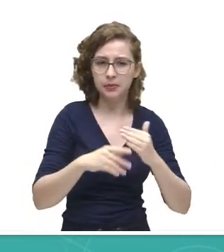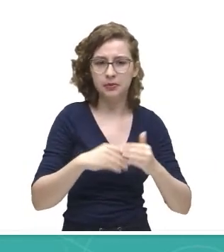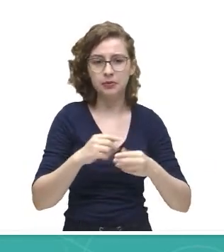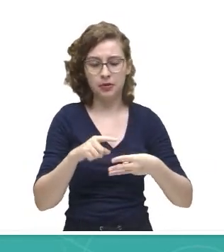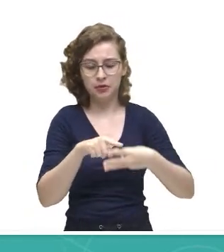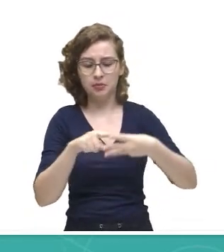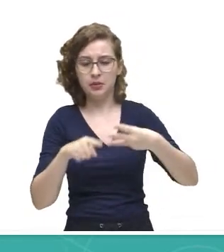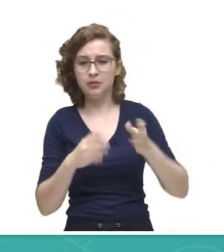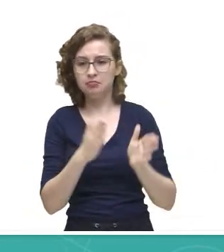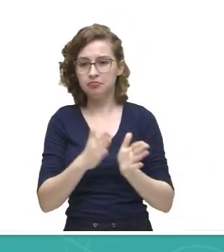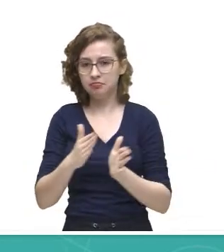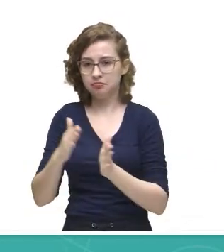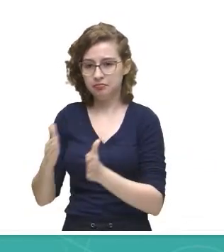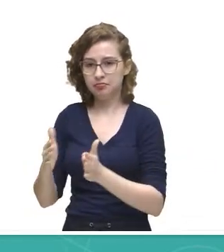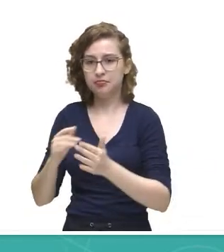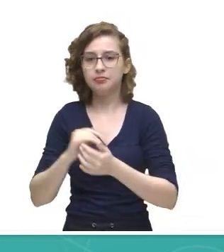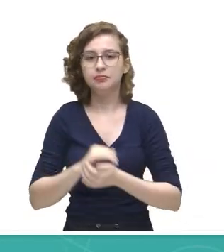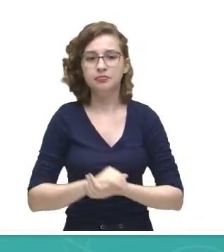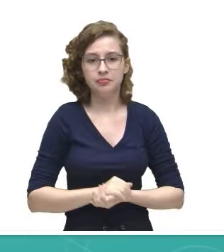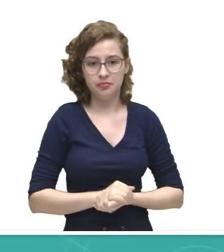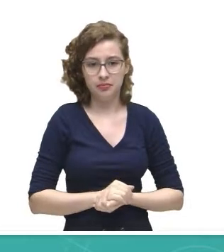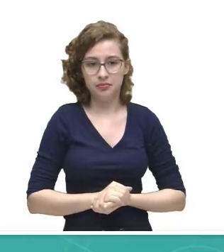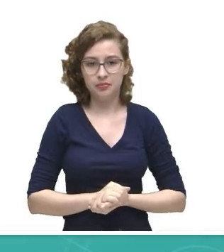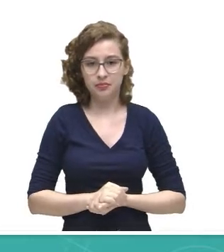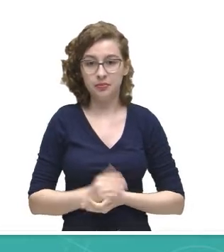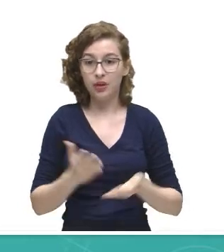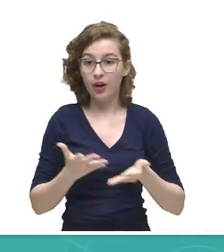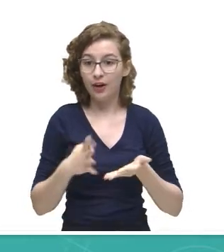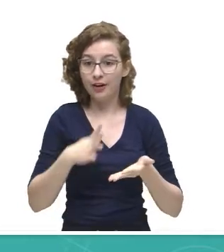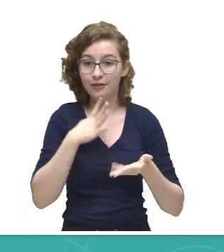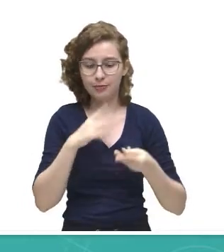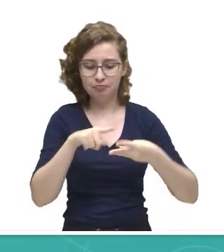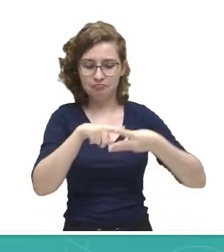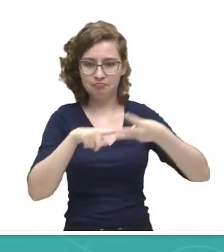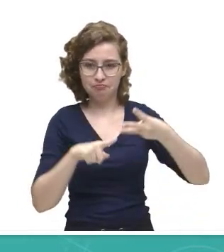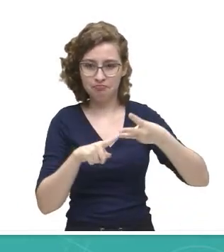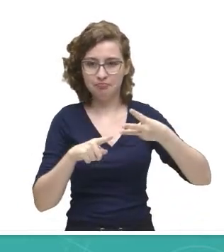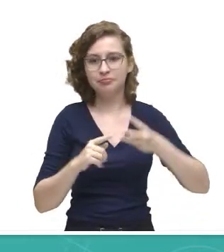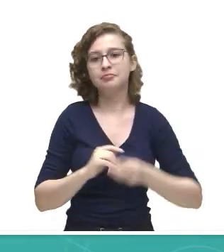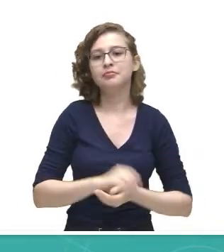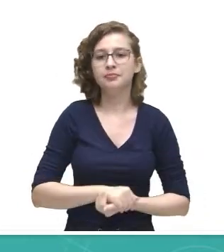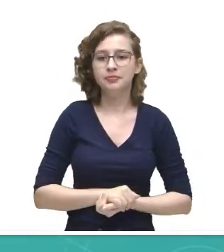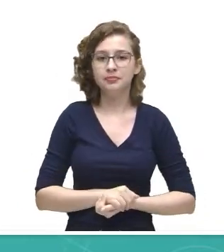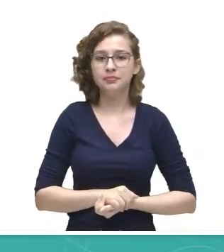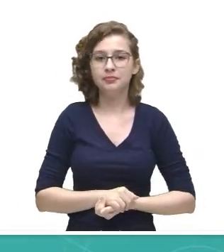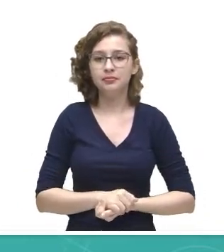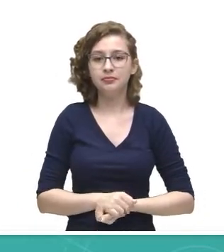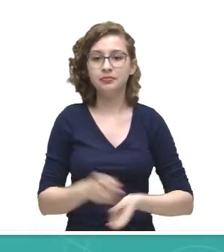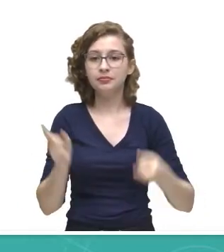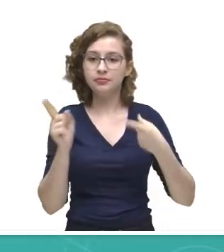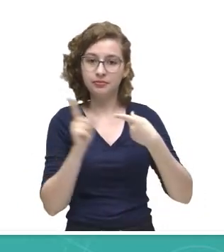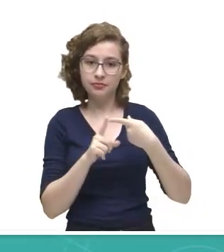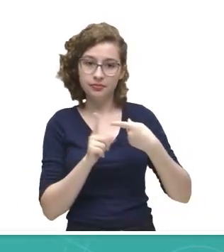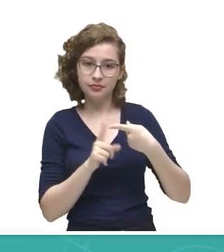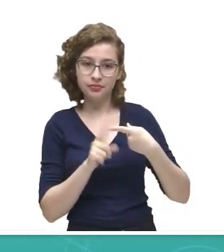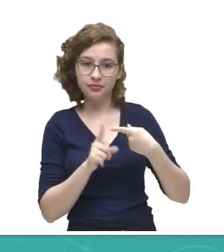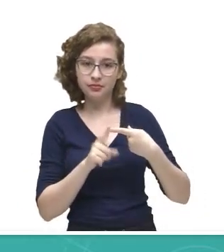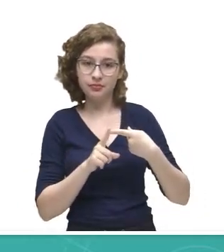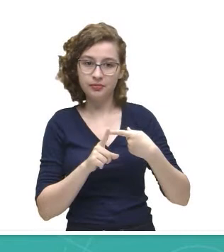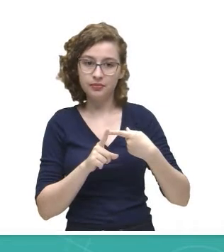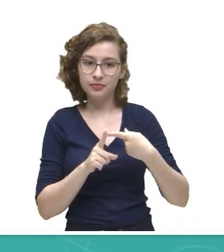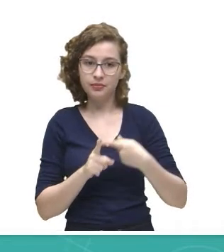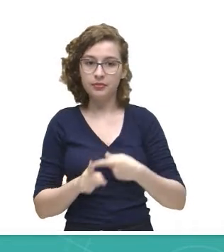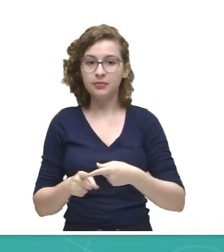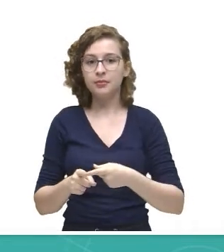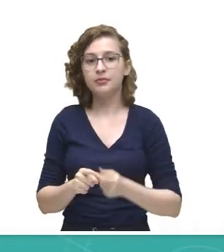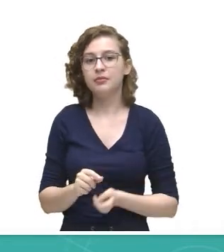estágios importantes. E a gente vai conhecer cada um desses estágios agora. O primeiro estágio